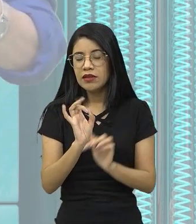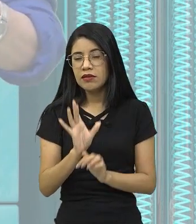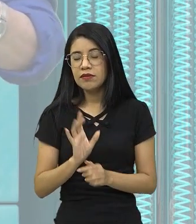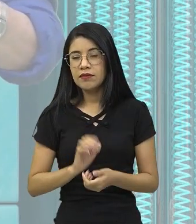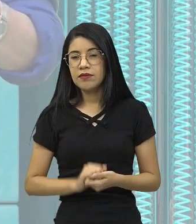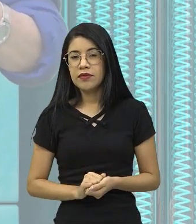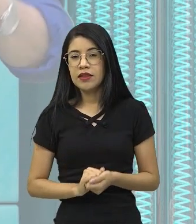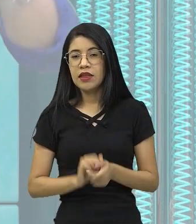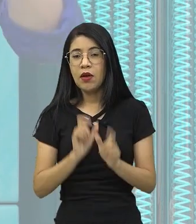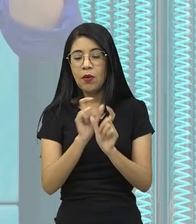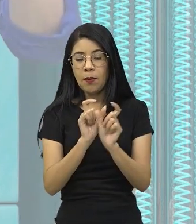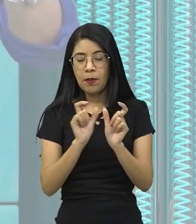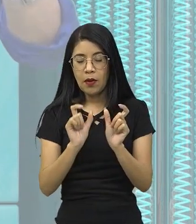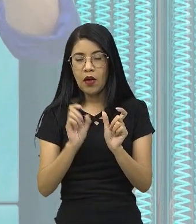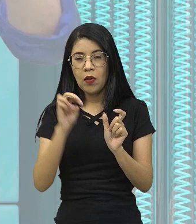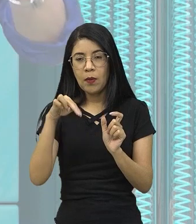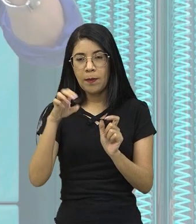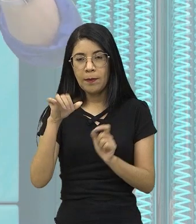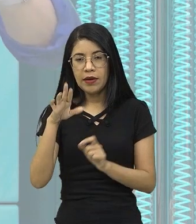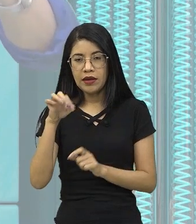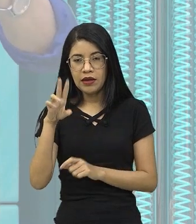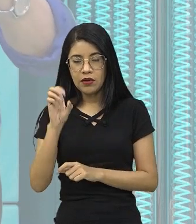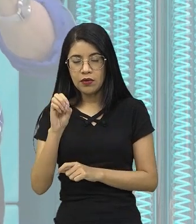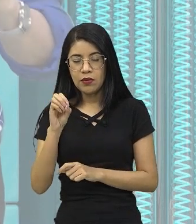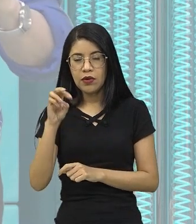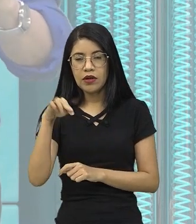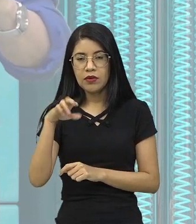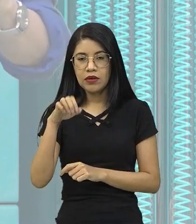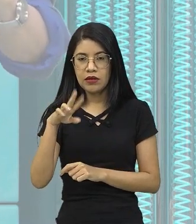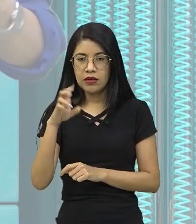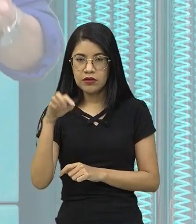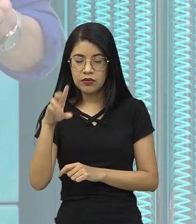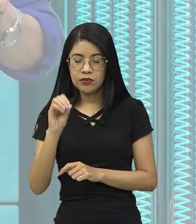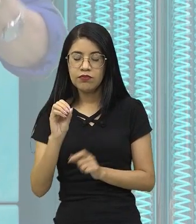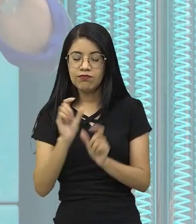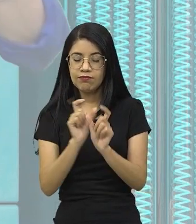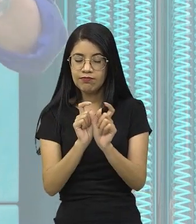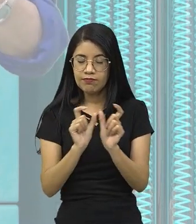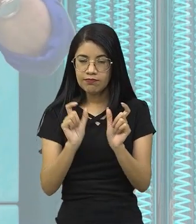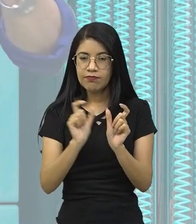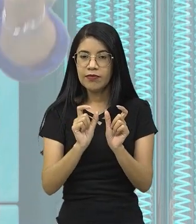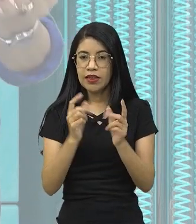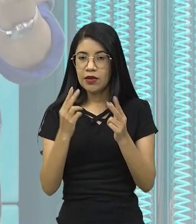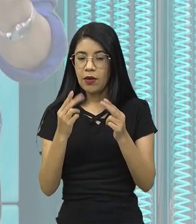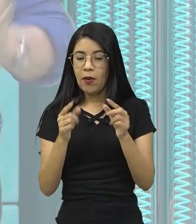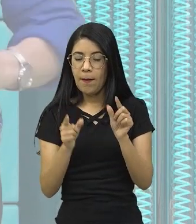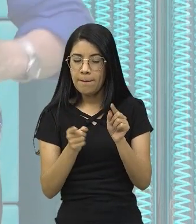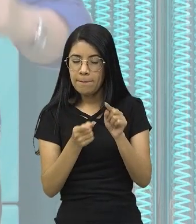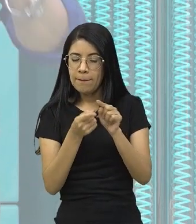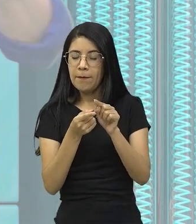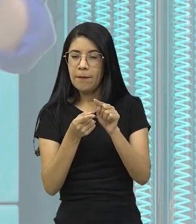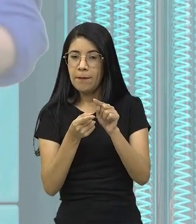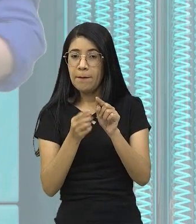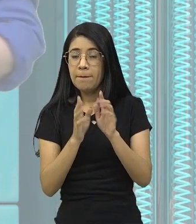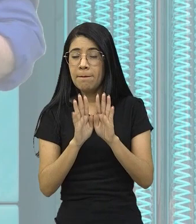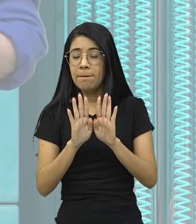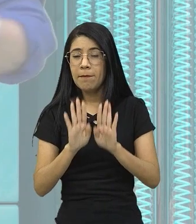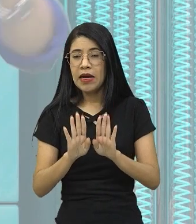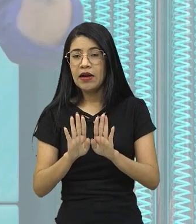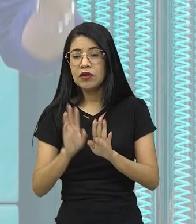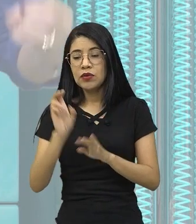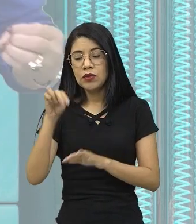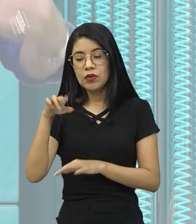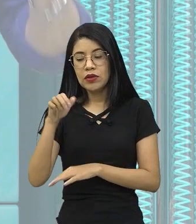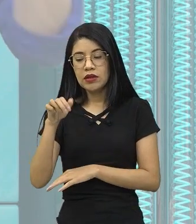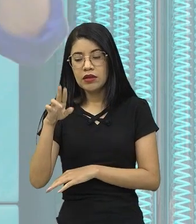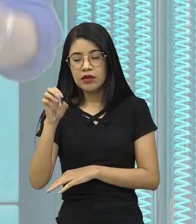são sinônimos, né? Todos podem ter basicamente a mesma extensão. Qual é a extensão? Curta, pequena. Já o nanoconto,